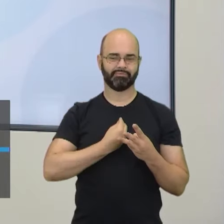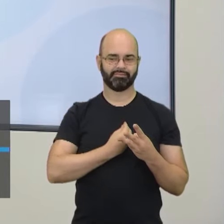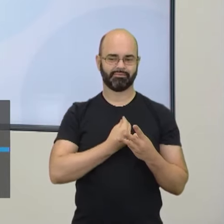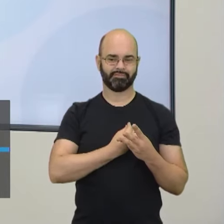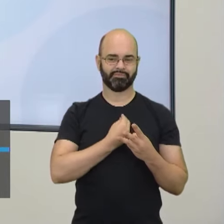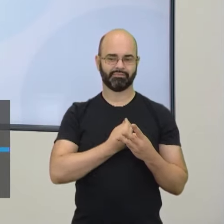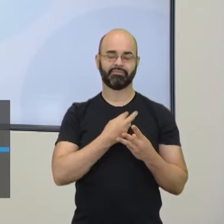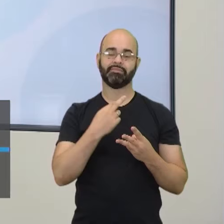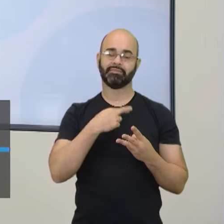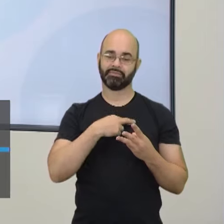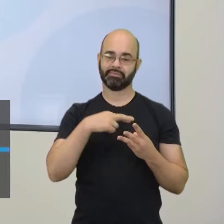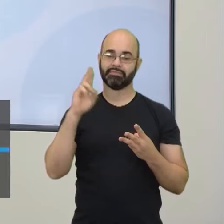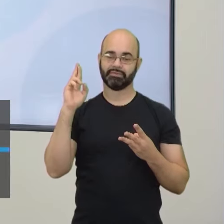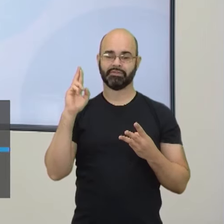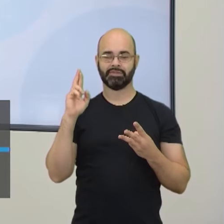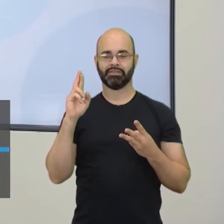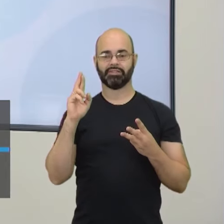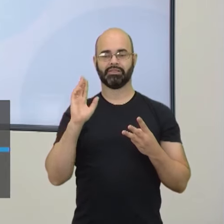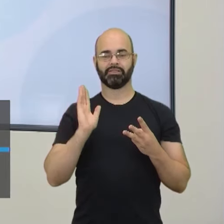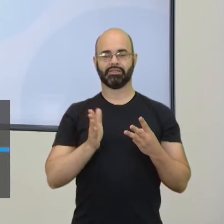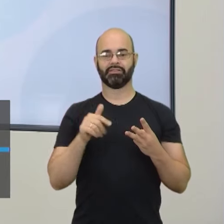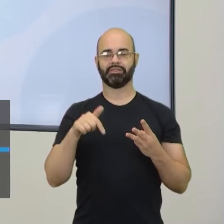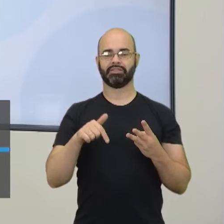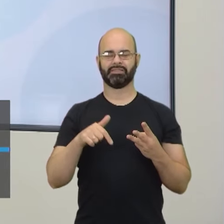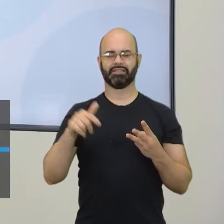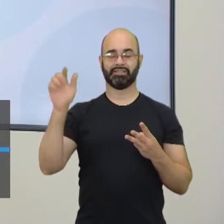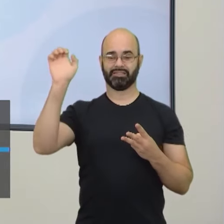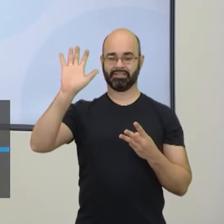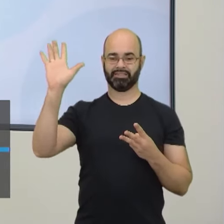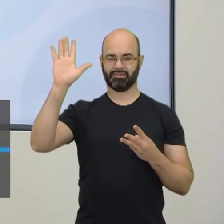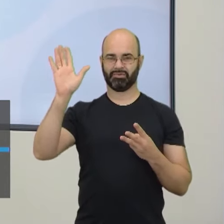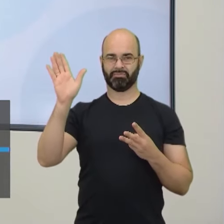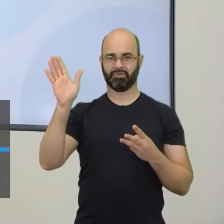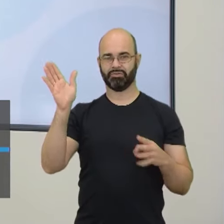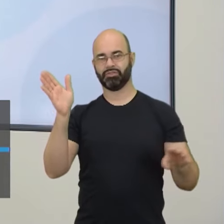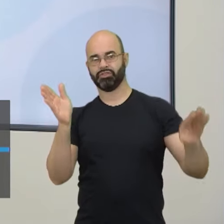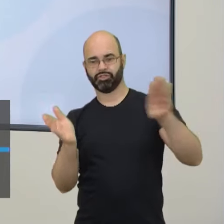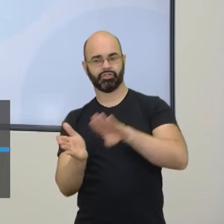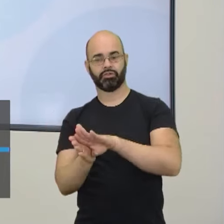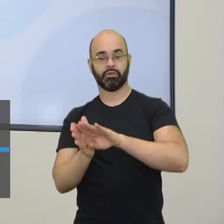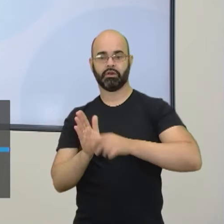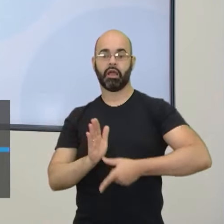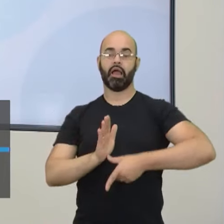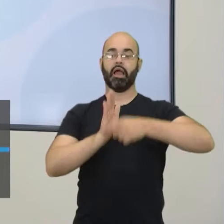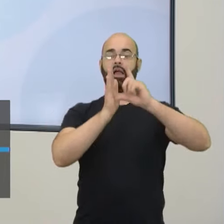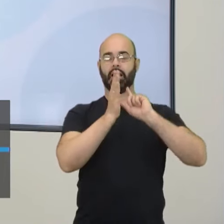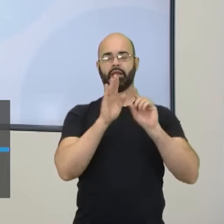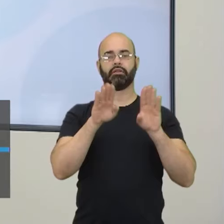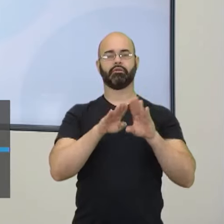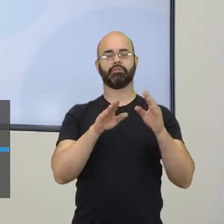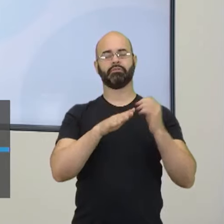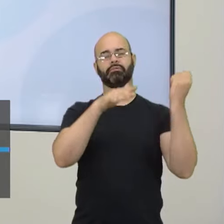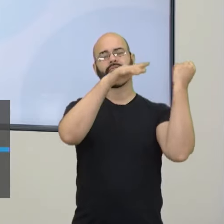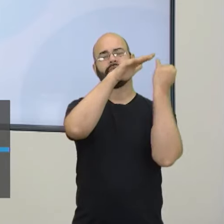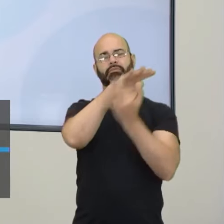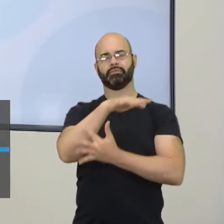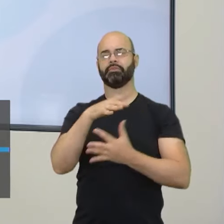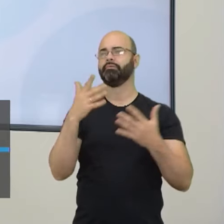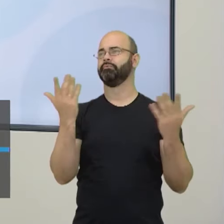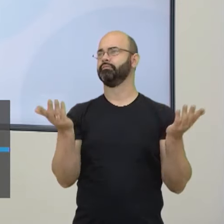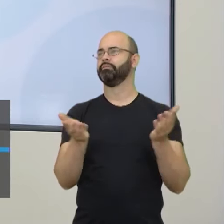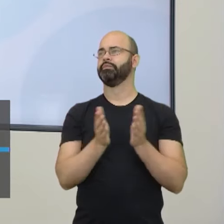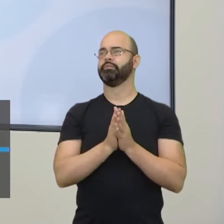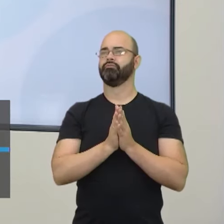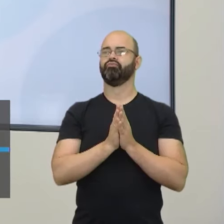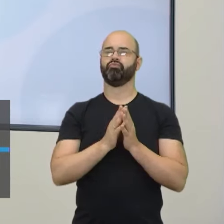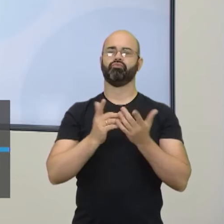sua espiritualidade aqui muito antes dos europeus chegarem. E aí nós tivemos os imigrantes japoneses,